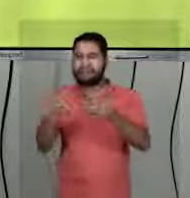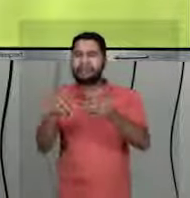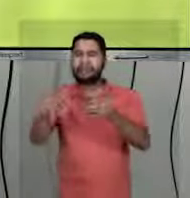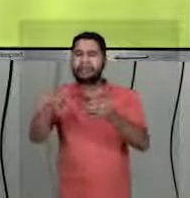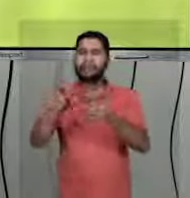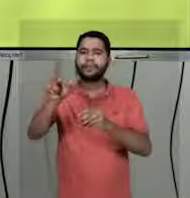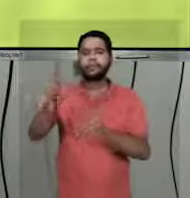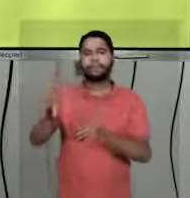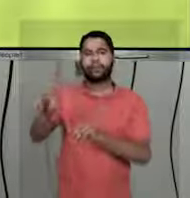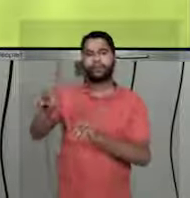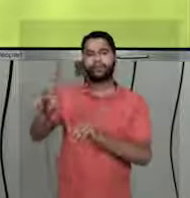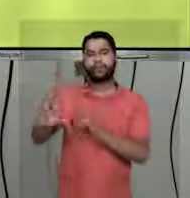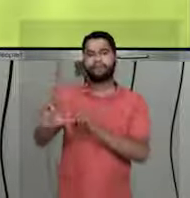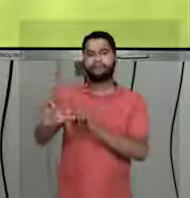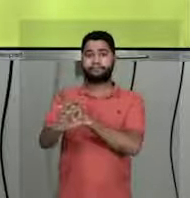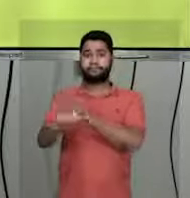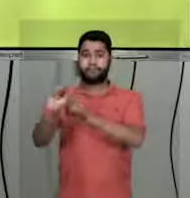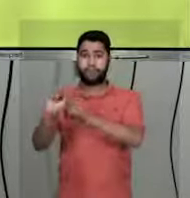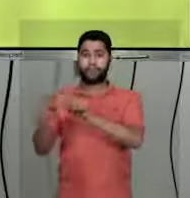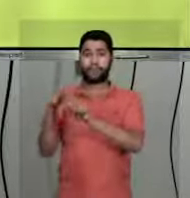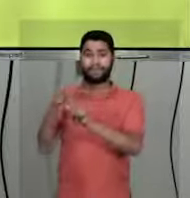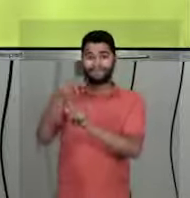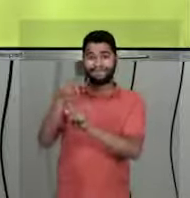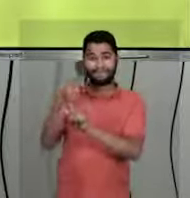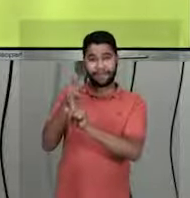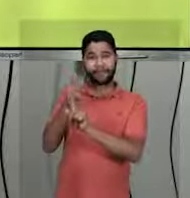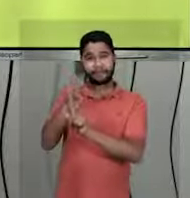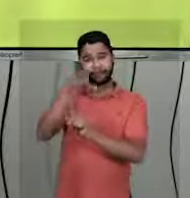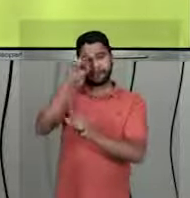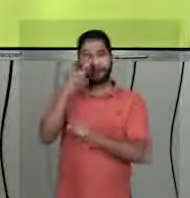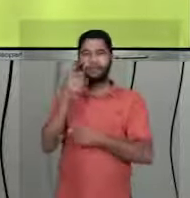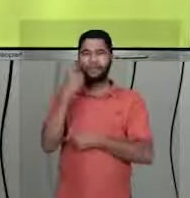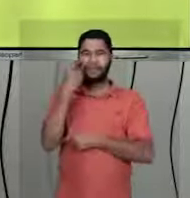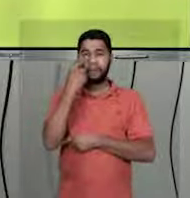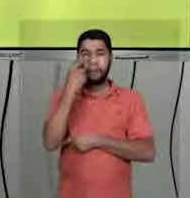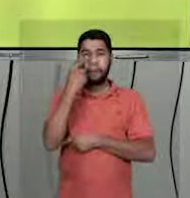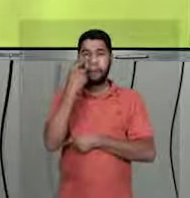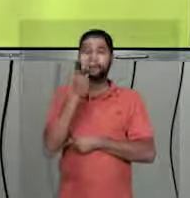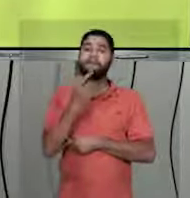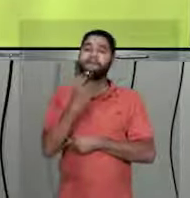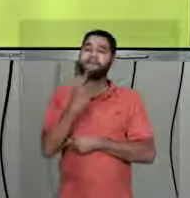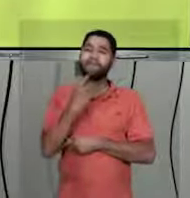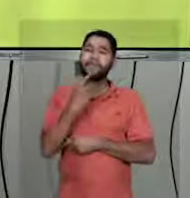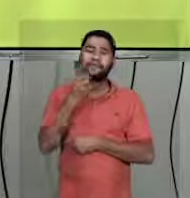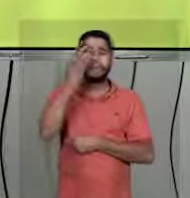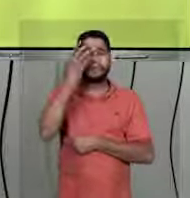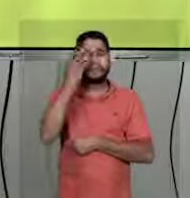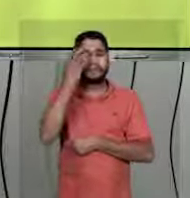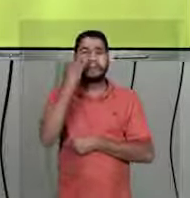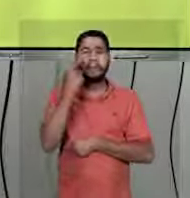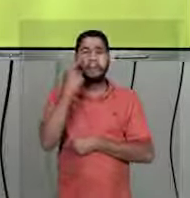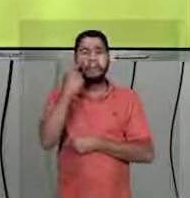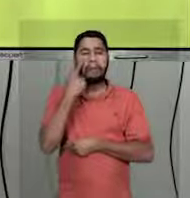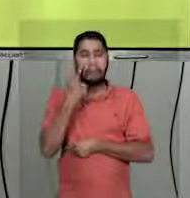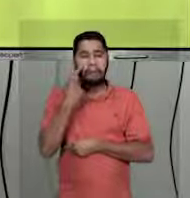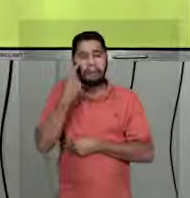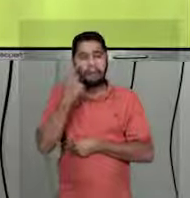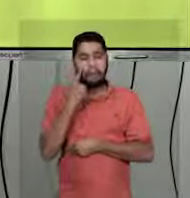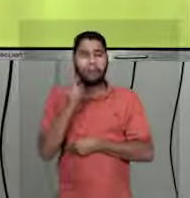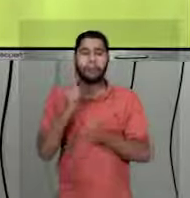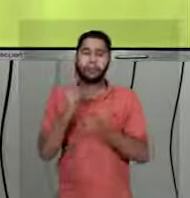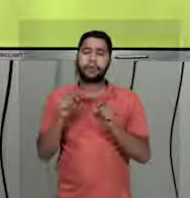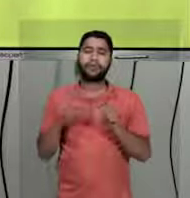pessoa infectada, que é isso que a gente está falando. Os sintomas incluem vermelhidão, coceira, lacrimejamento dos olhos, também pode